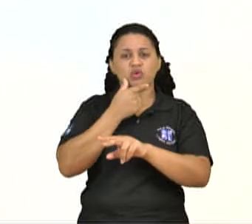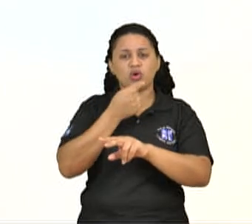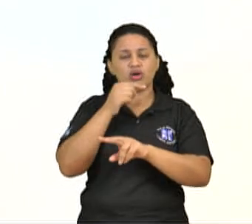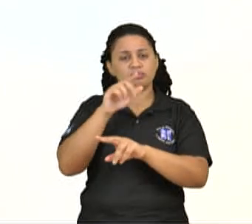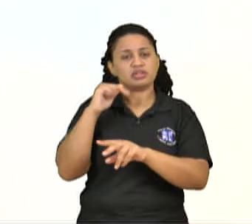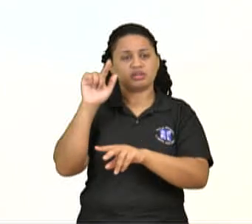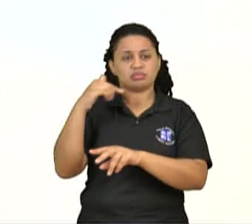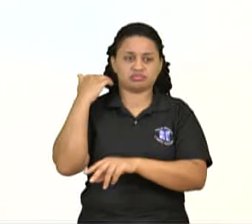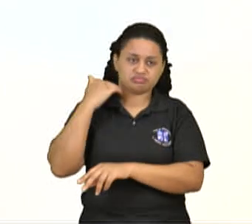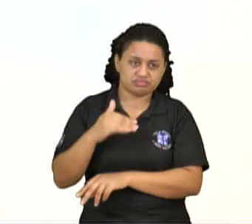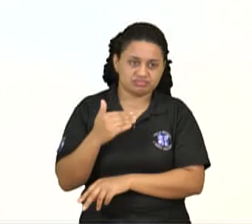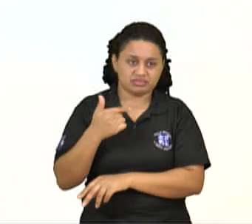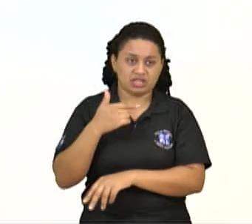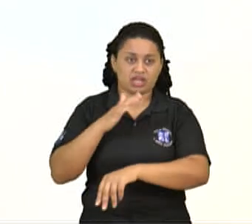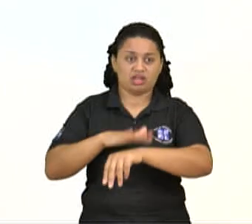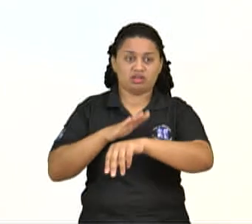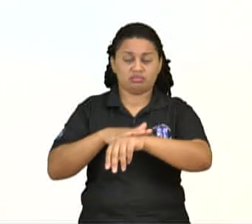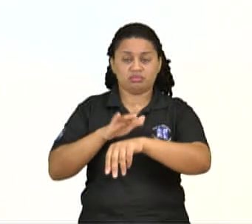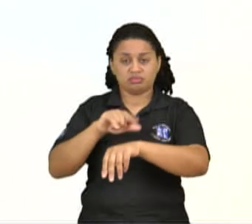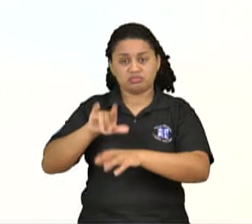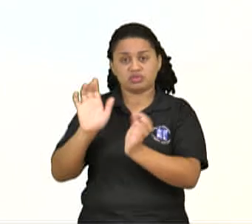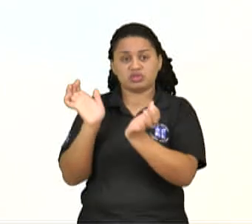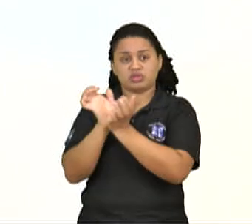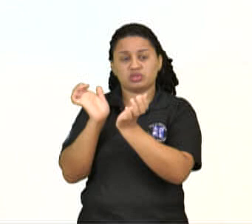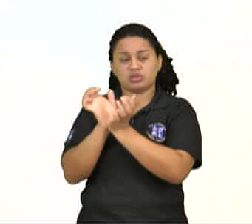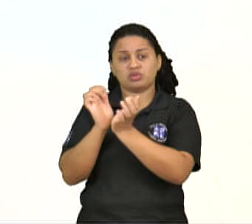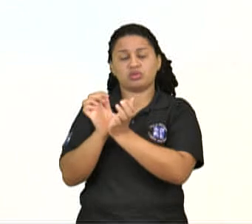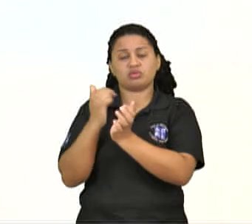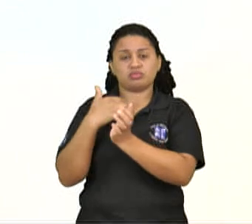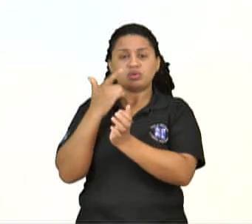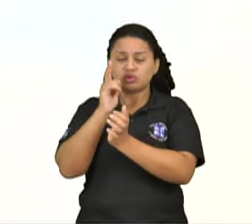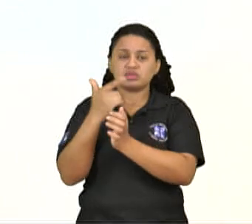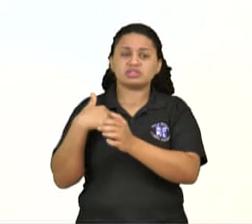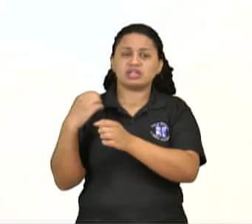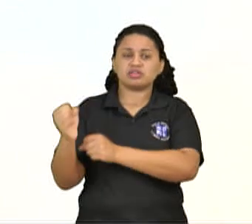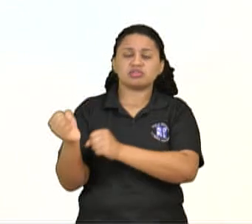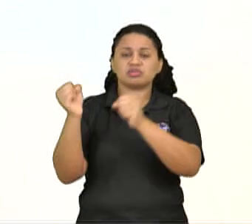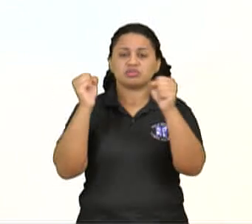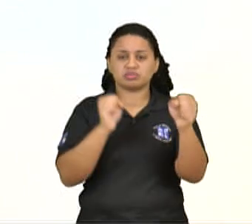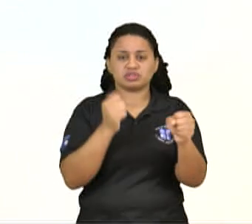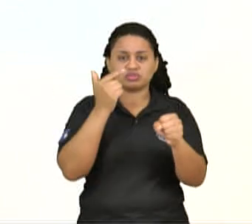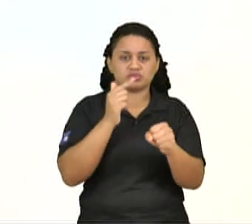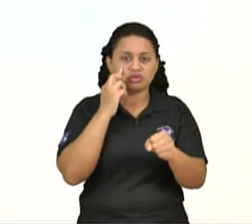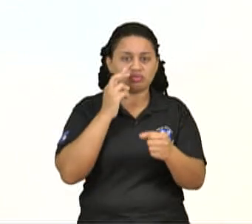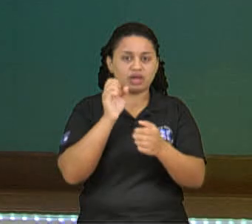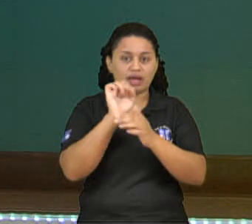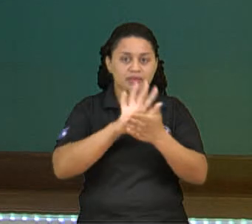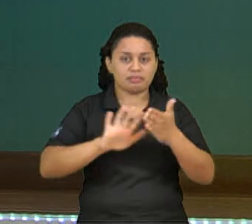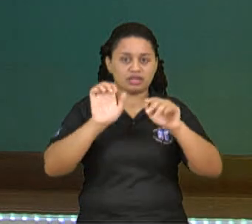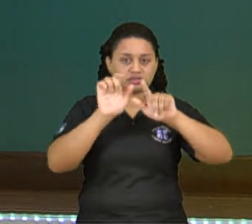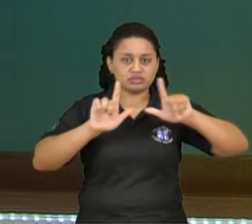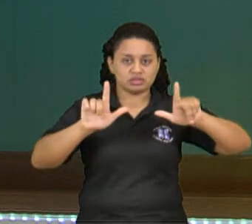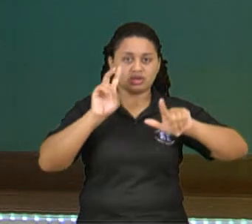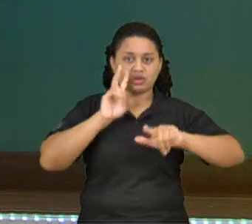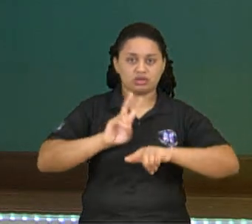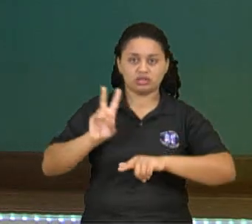representa então o momento em que os girondinos passam a tomar novamente o poder da França